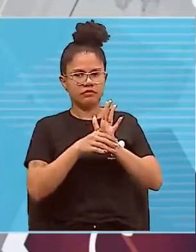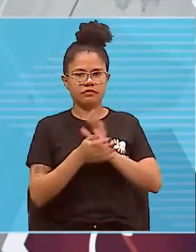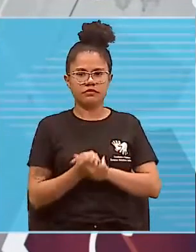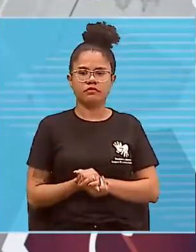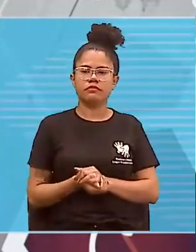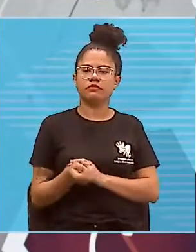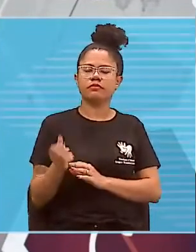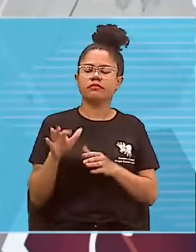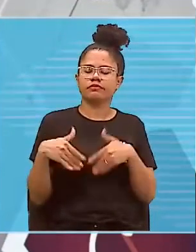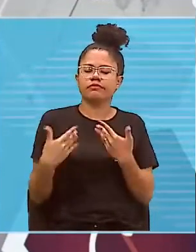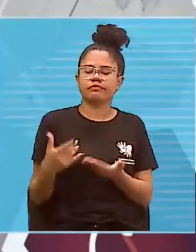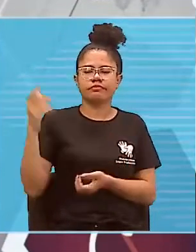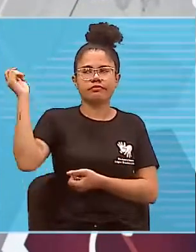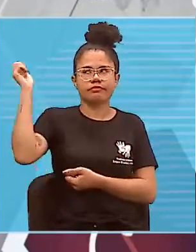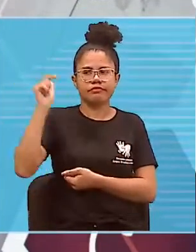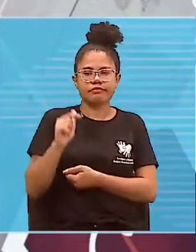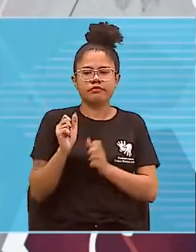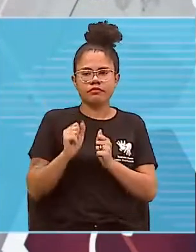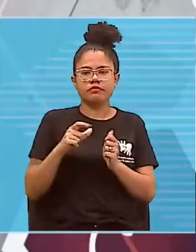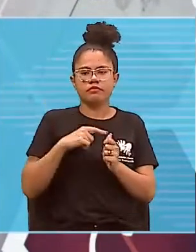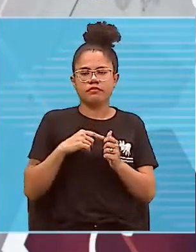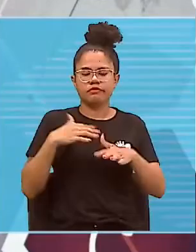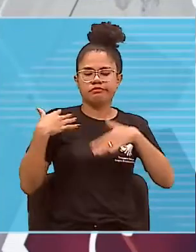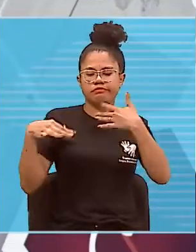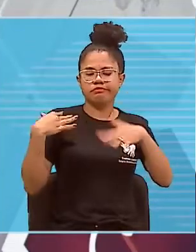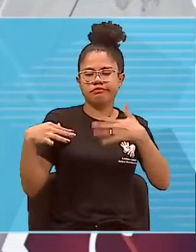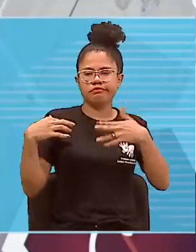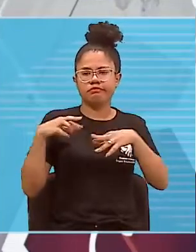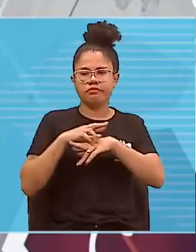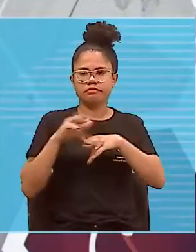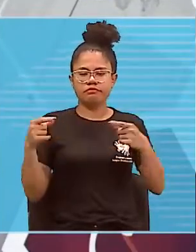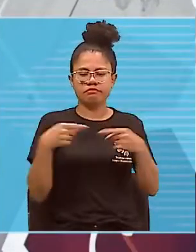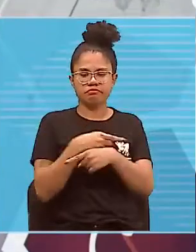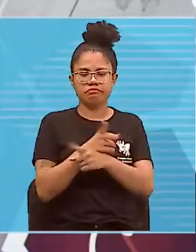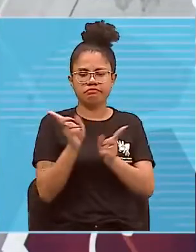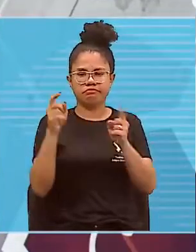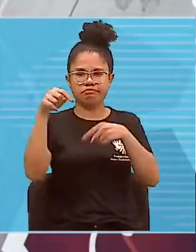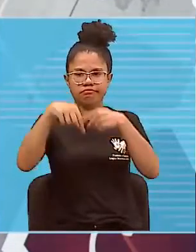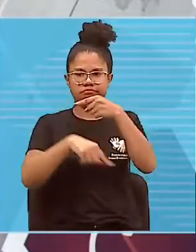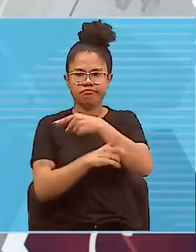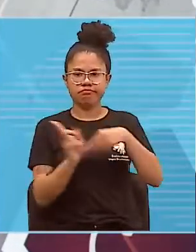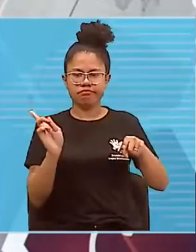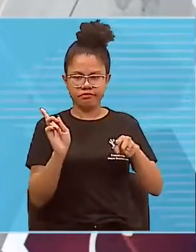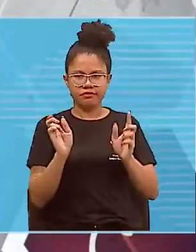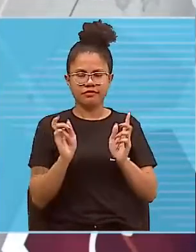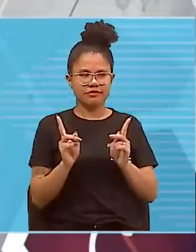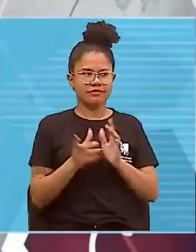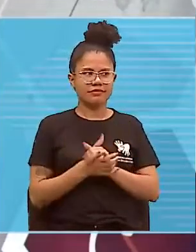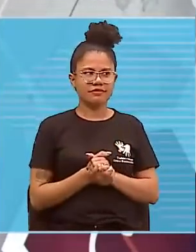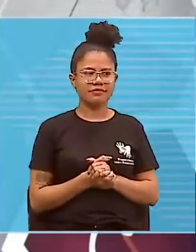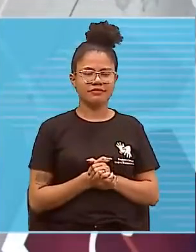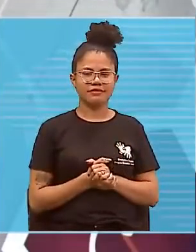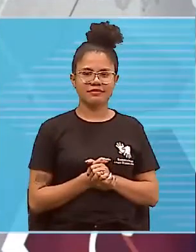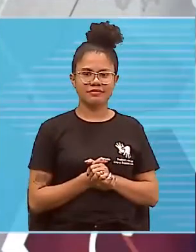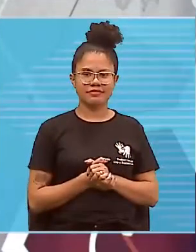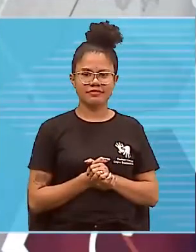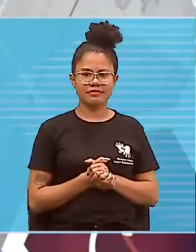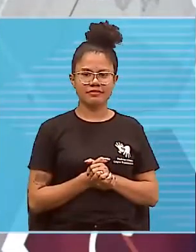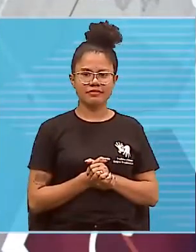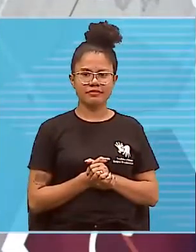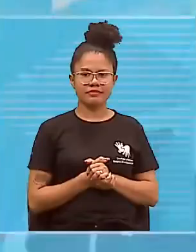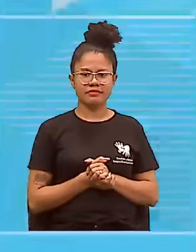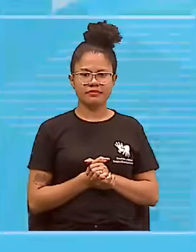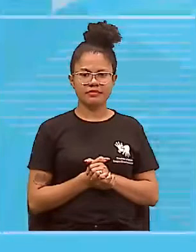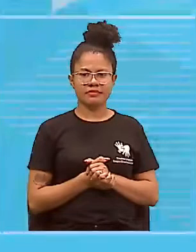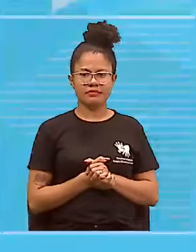desvios semelhante a uma partícula certo então a gente voltando aqui para nossa tela a gente